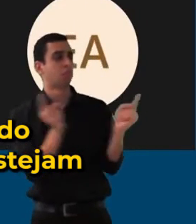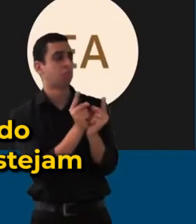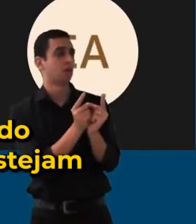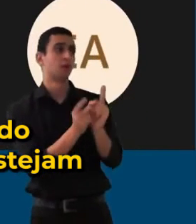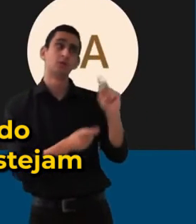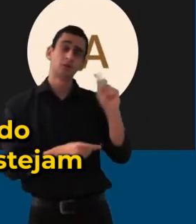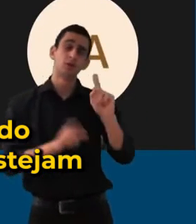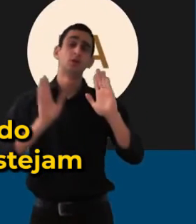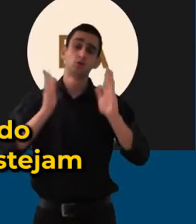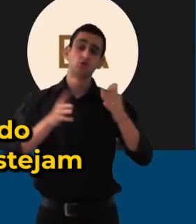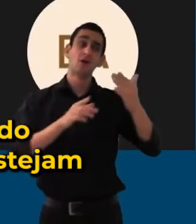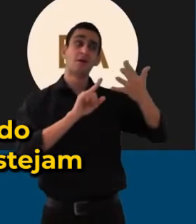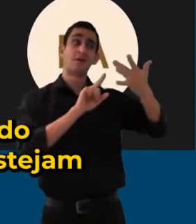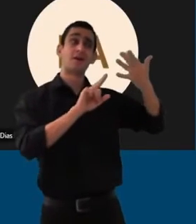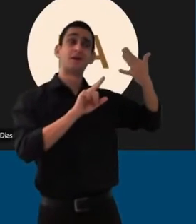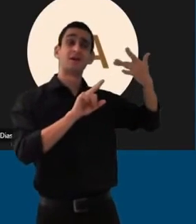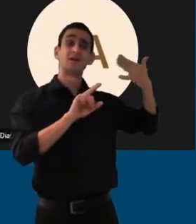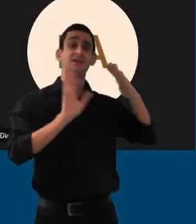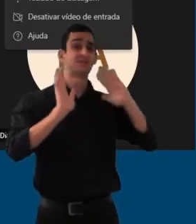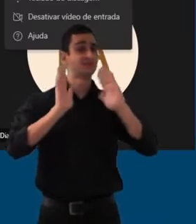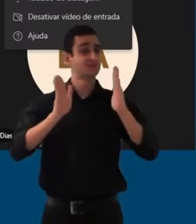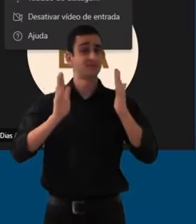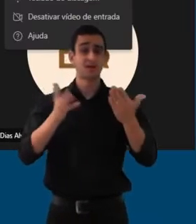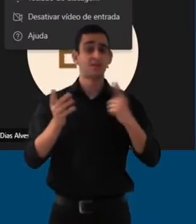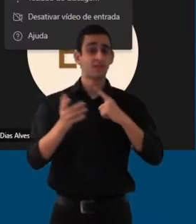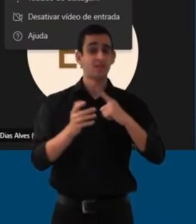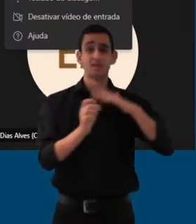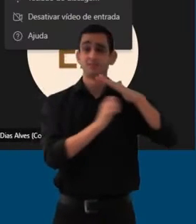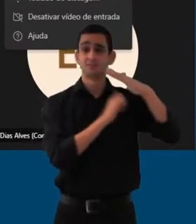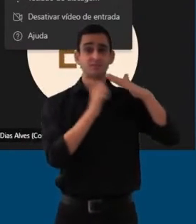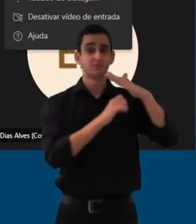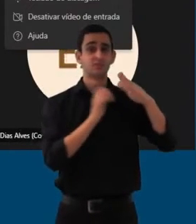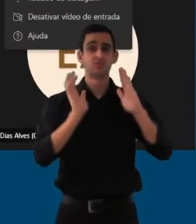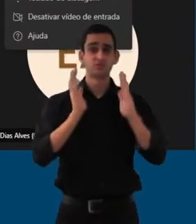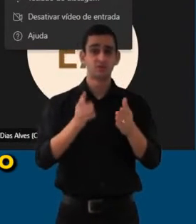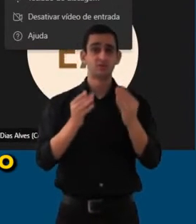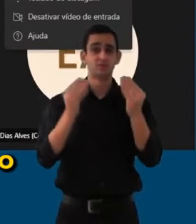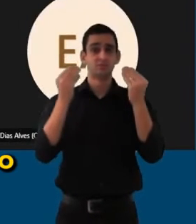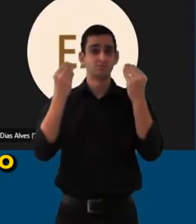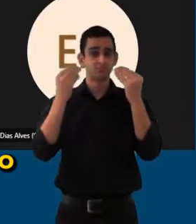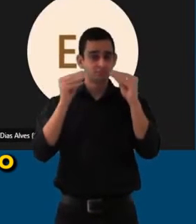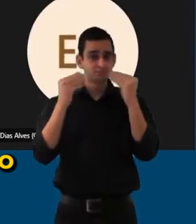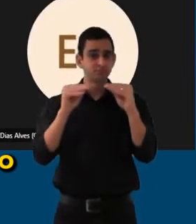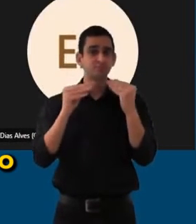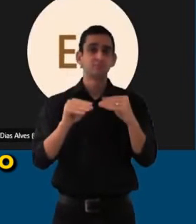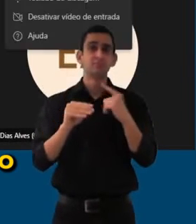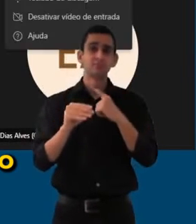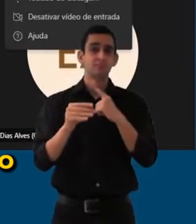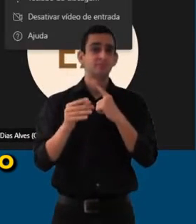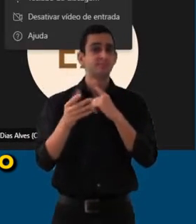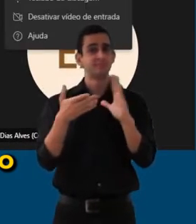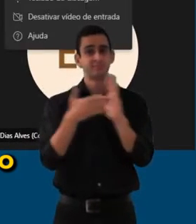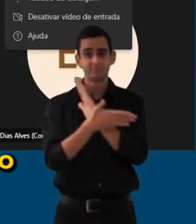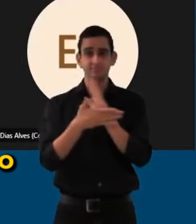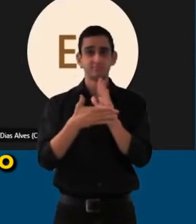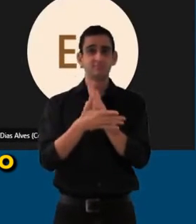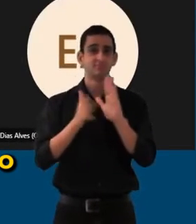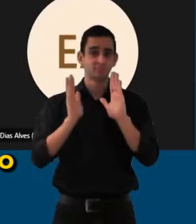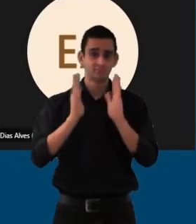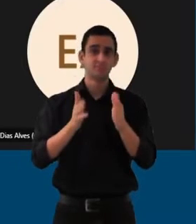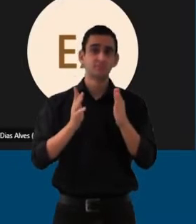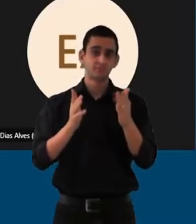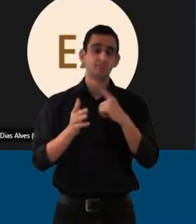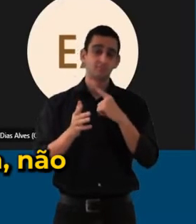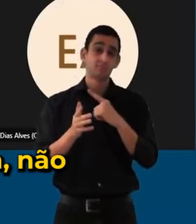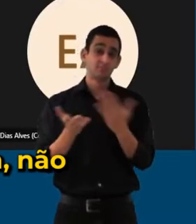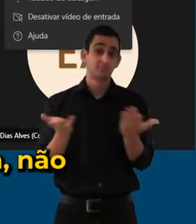imagino que vocês já estejam empreendendo, né, esses estudos topográficos, etc., que vão ser necessários para subsidiar o